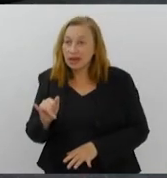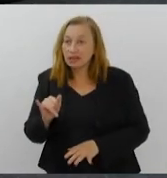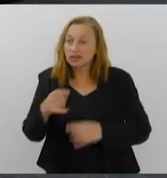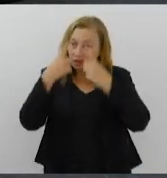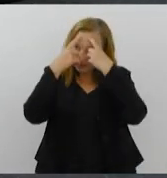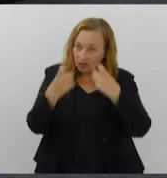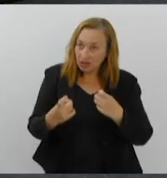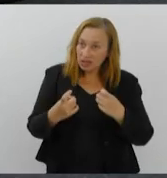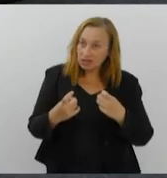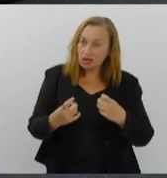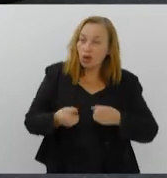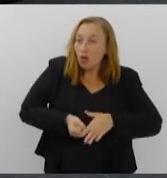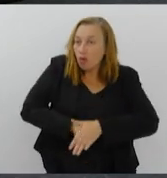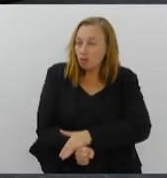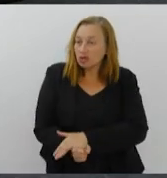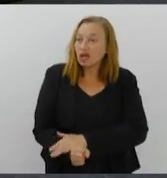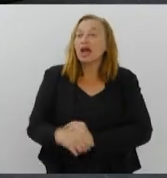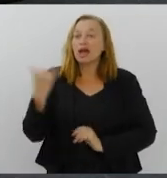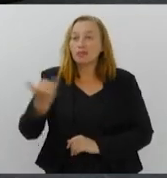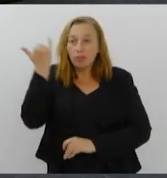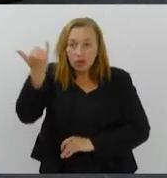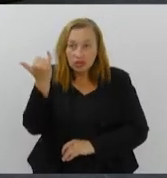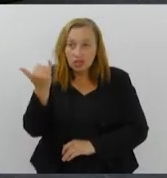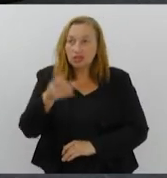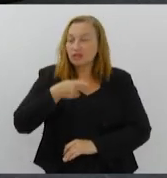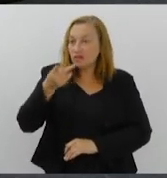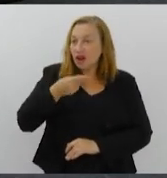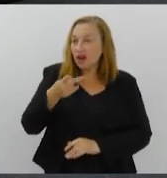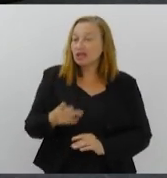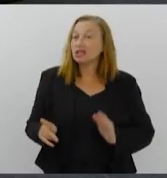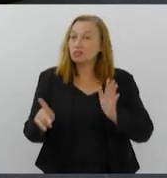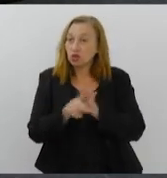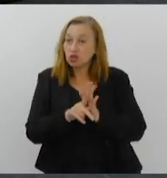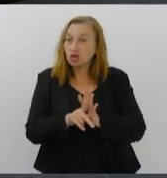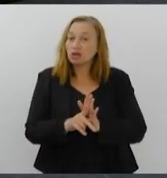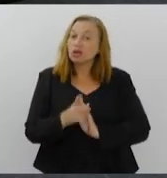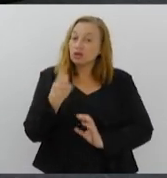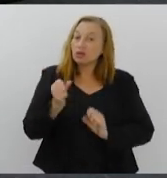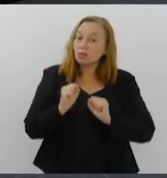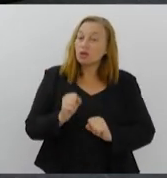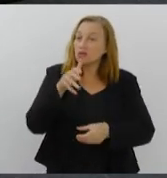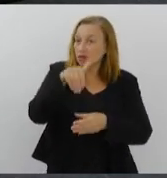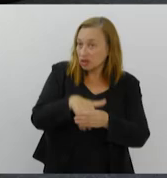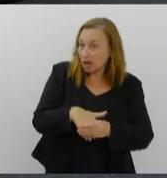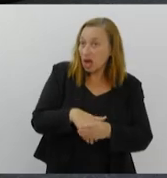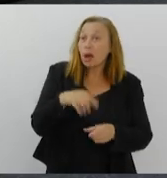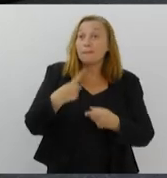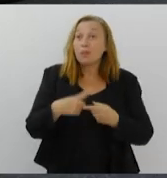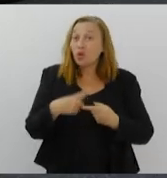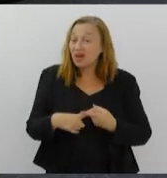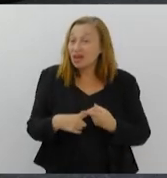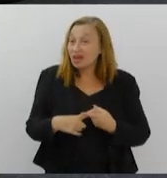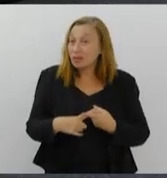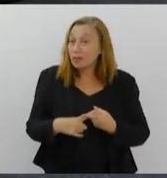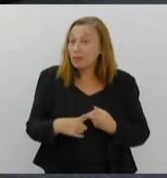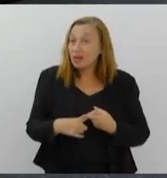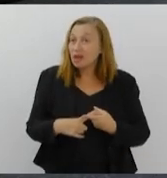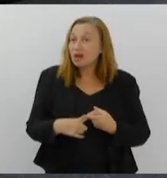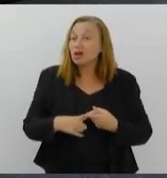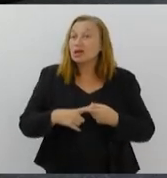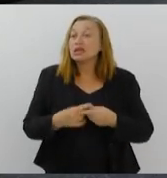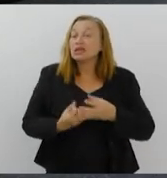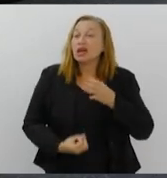obstétrica. Inclusive, Tia Ju, é importante a gente colocar esses projetos para que a gente possa votar. Porque, além disso, cria